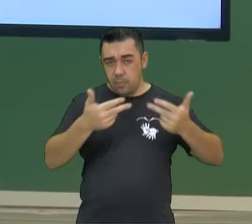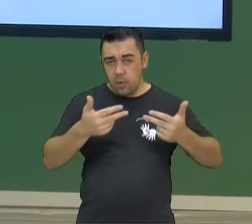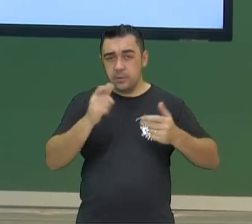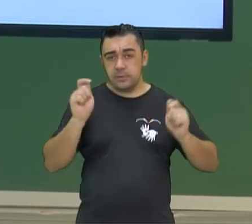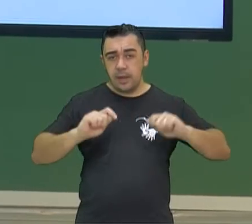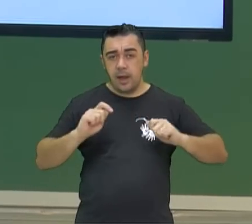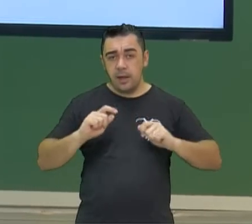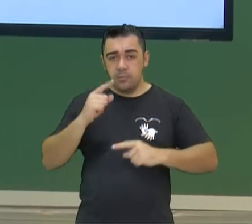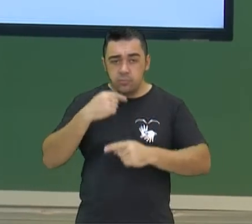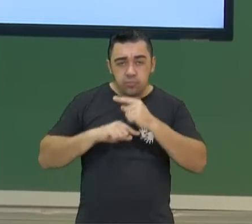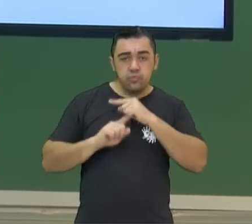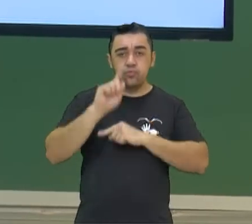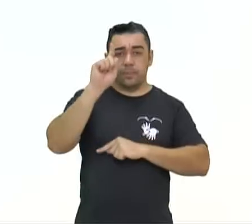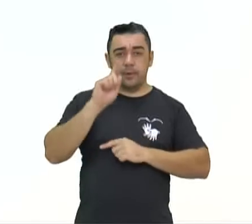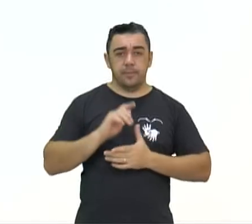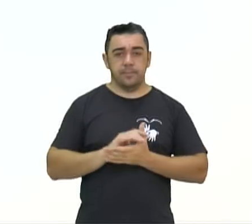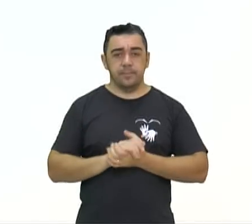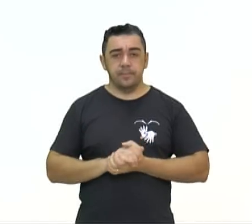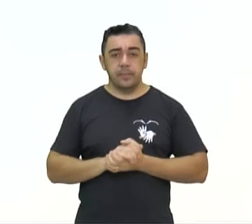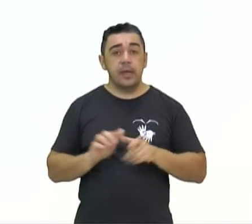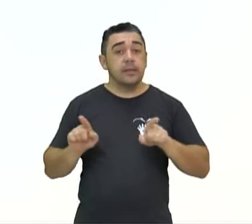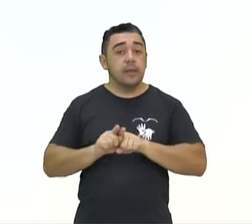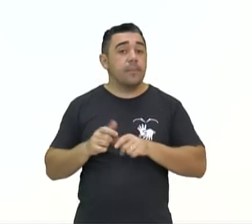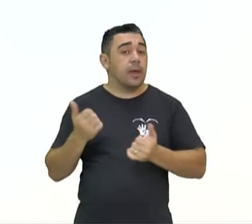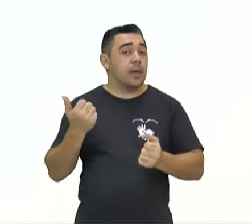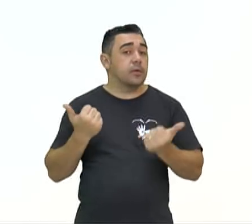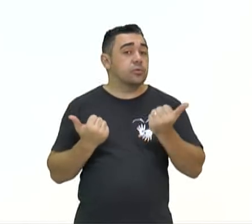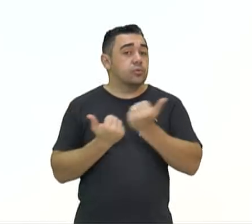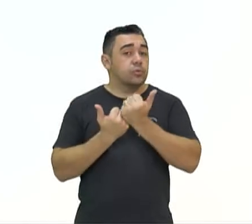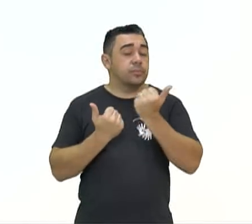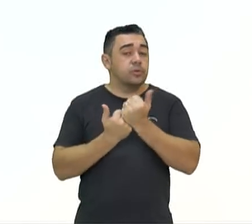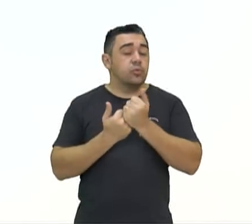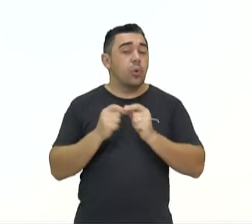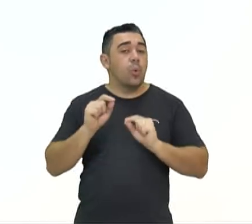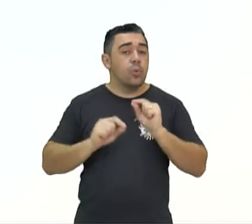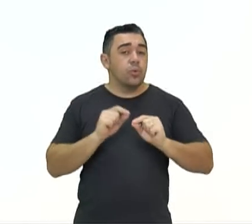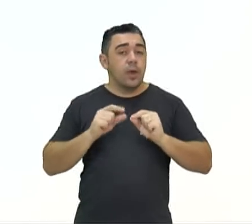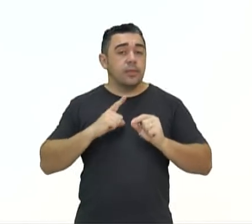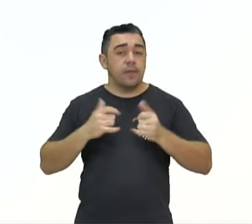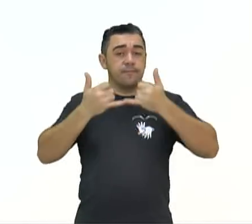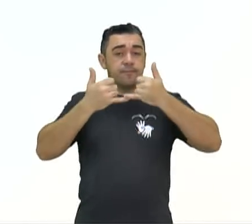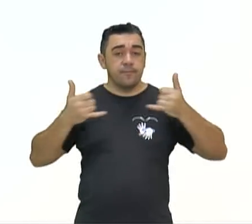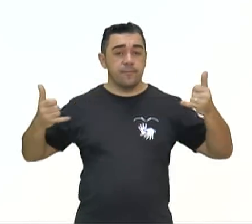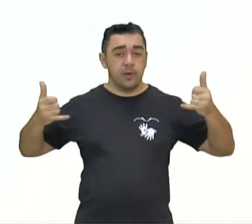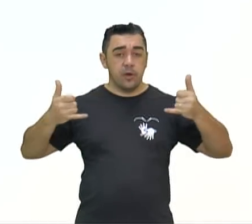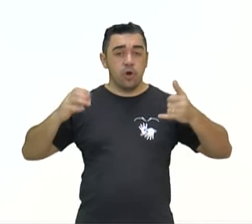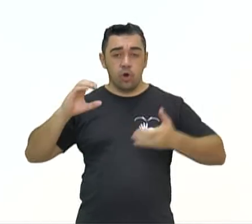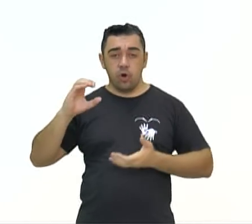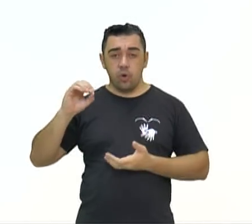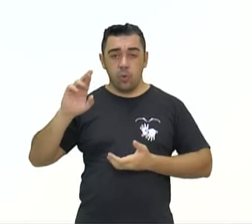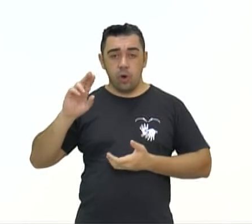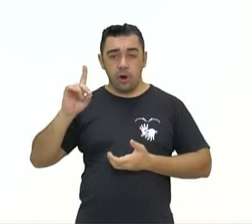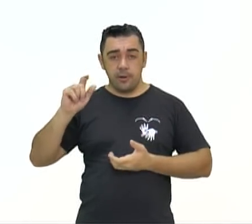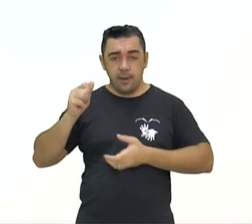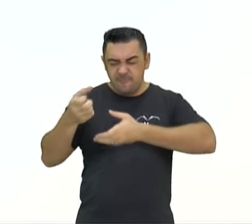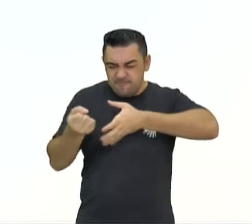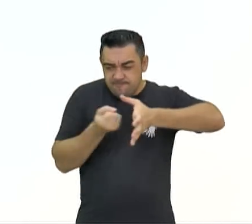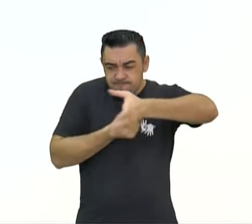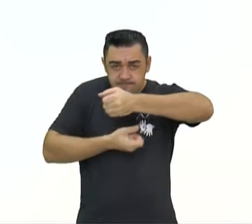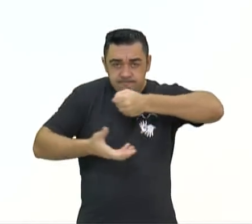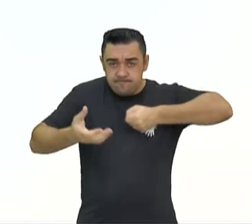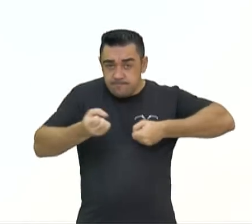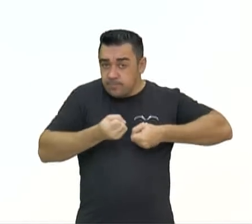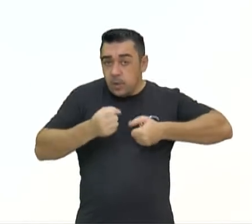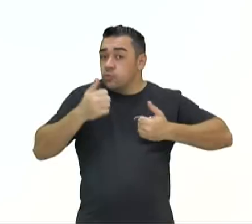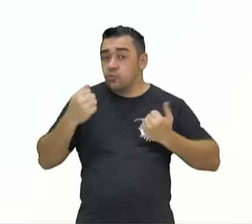também que a corda de escalada foi substituída por uma cinta própria, facilitando a execução dos movimentos e a própria